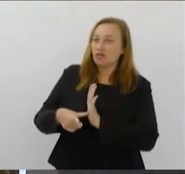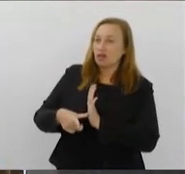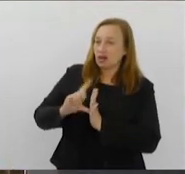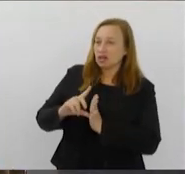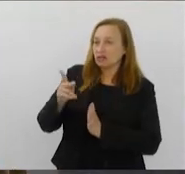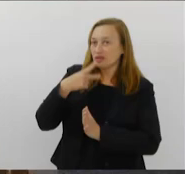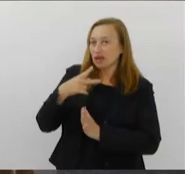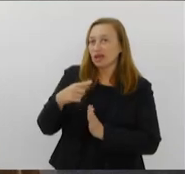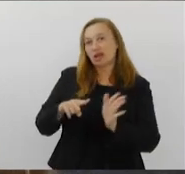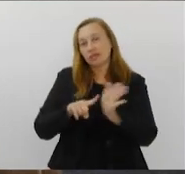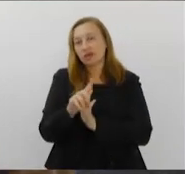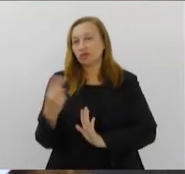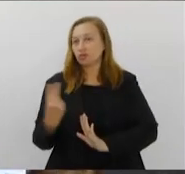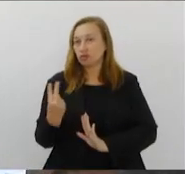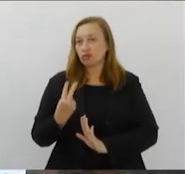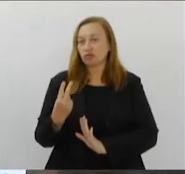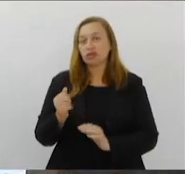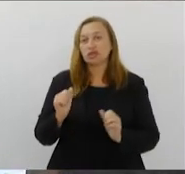para nós dois, de repente...